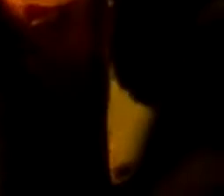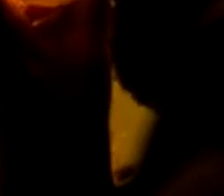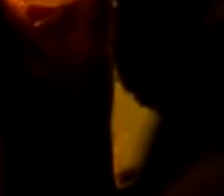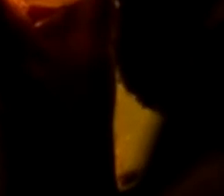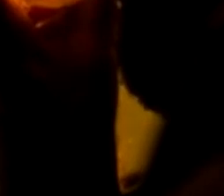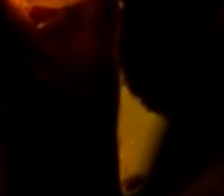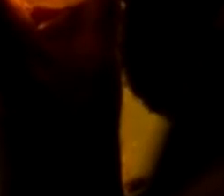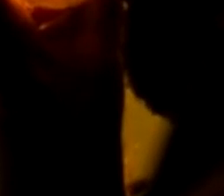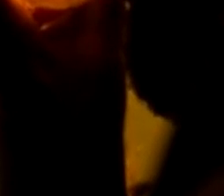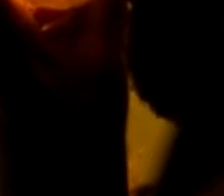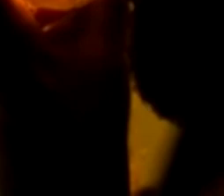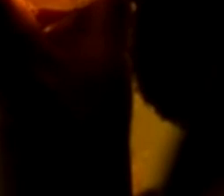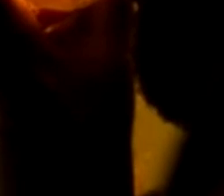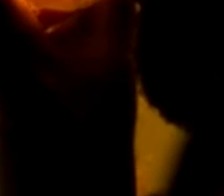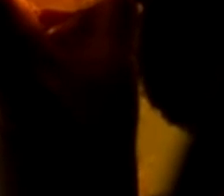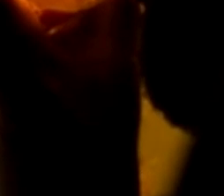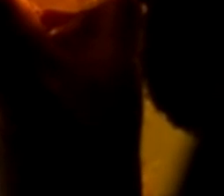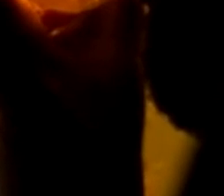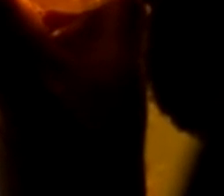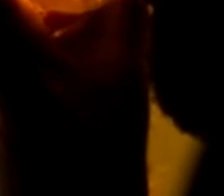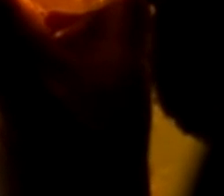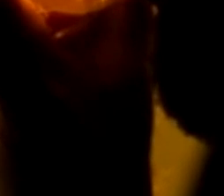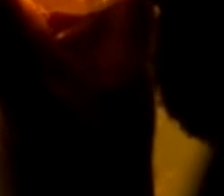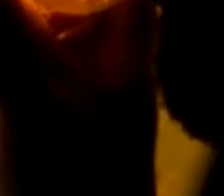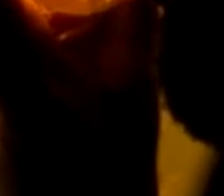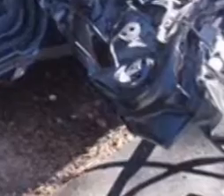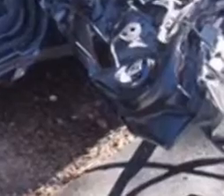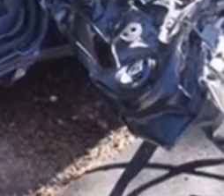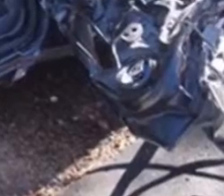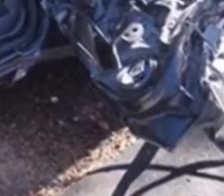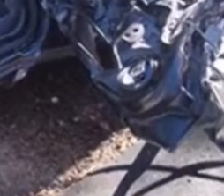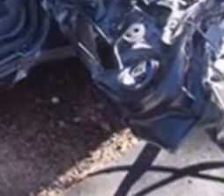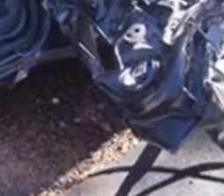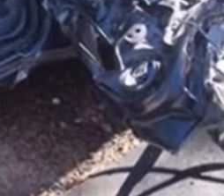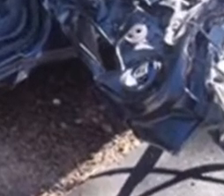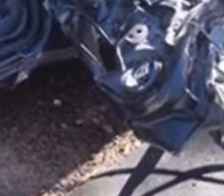E essa arma matou uma família.